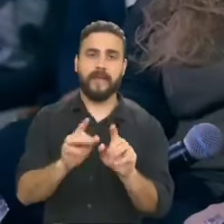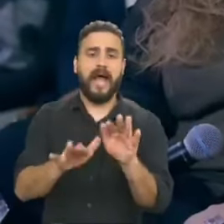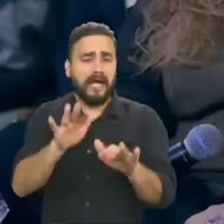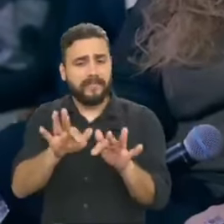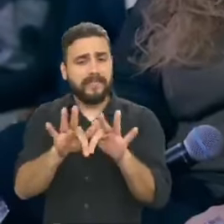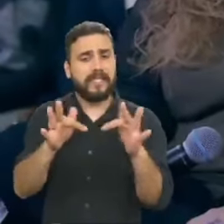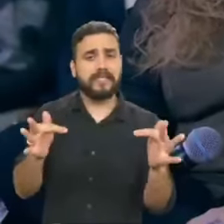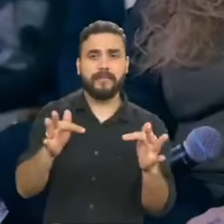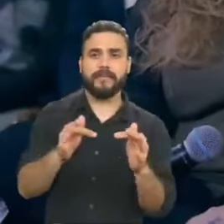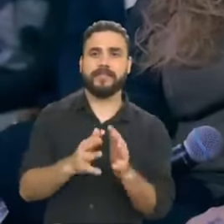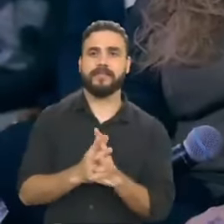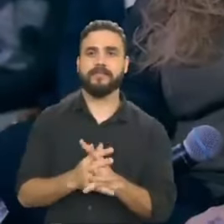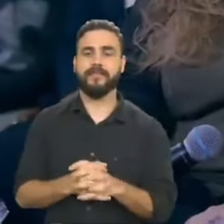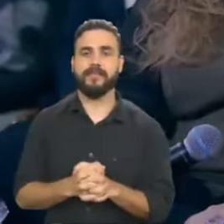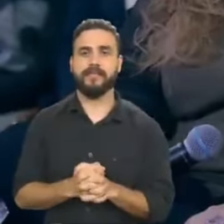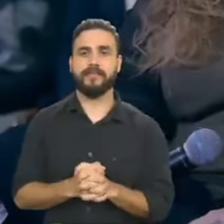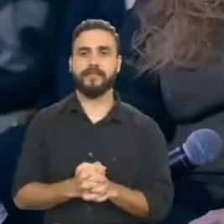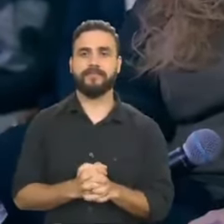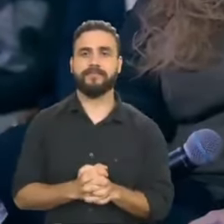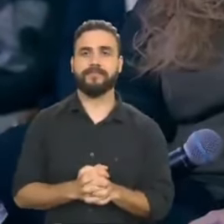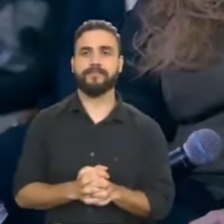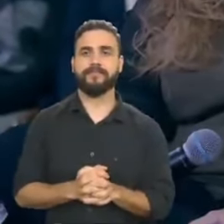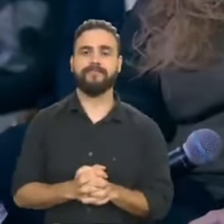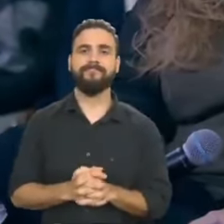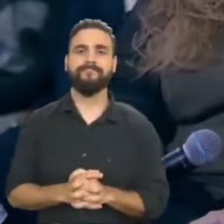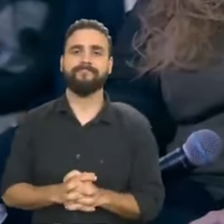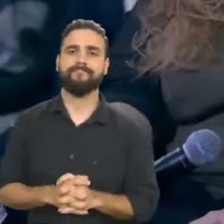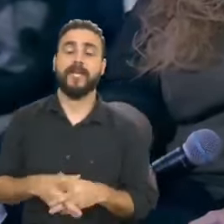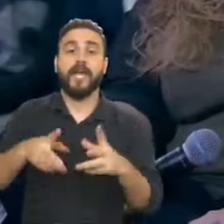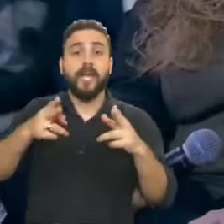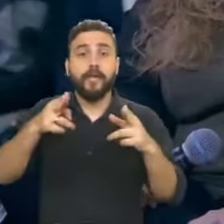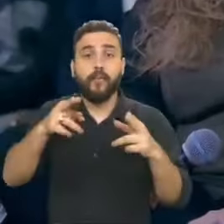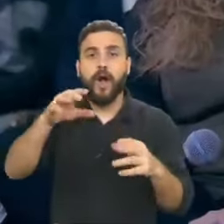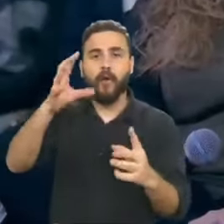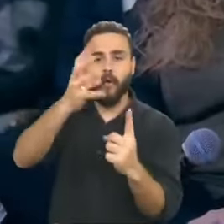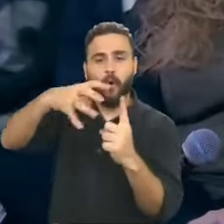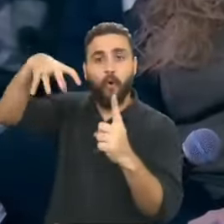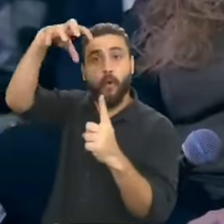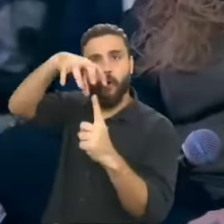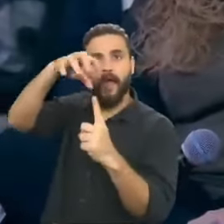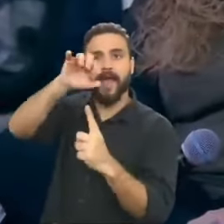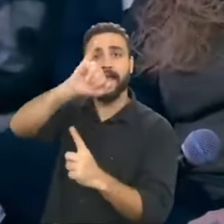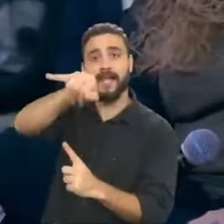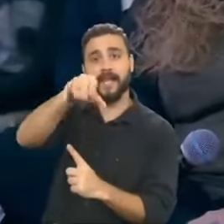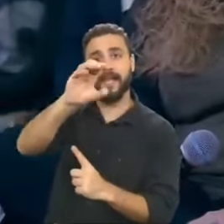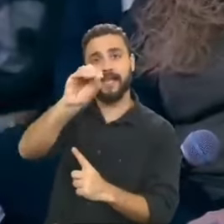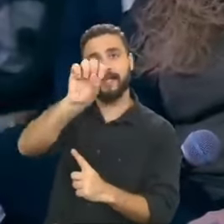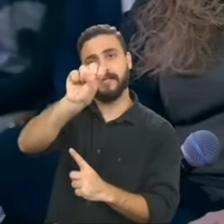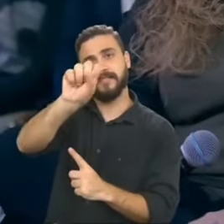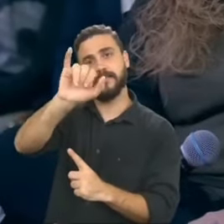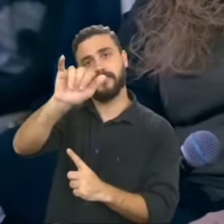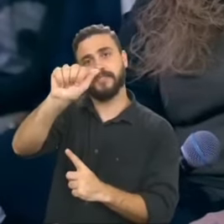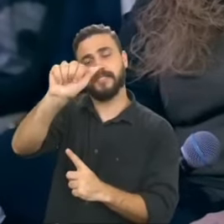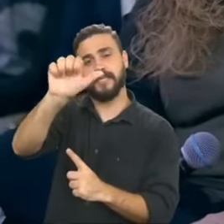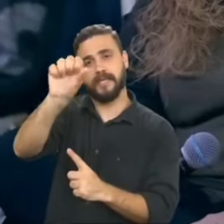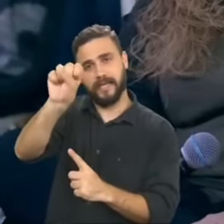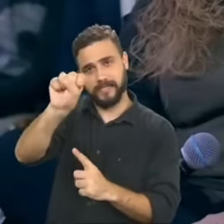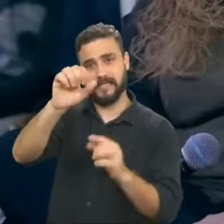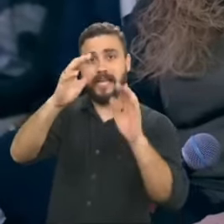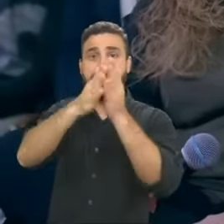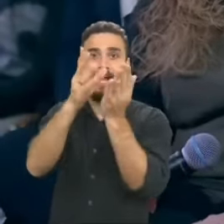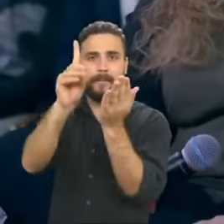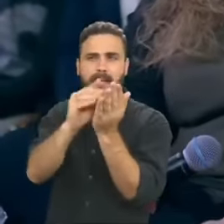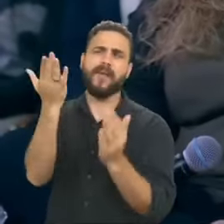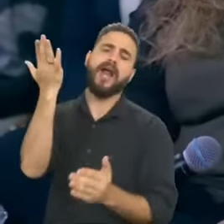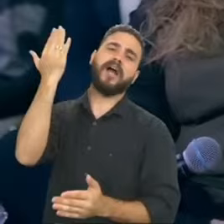né? O rei Josias começou reformando o telhado, a parte física do templo, e aí encontrou o livro da